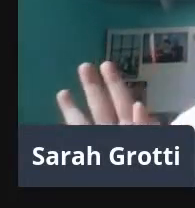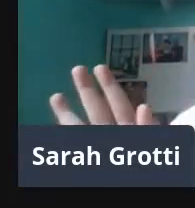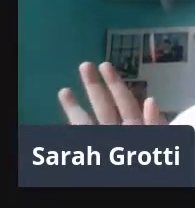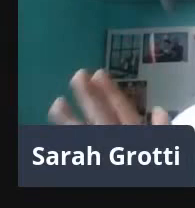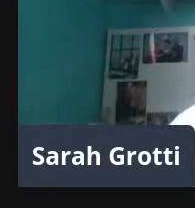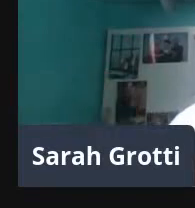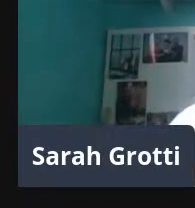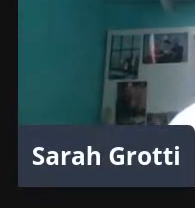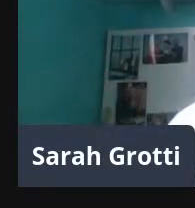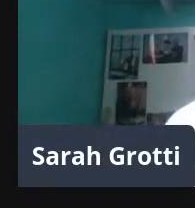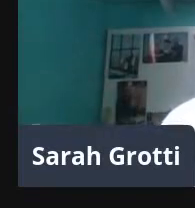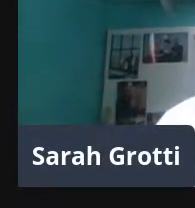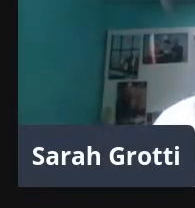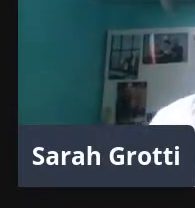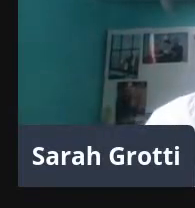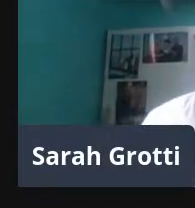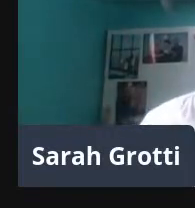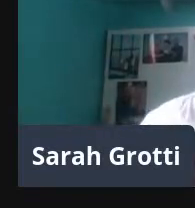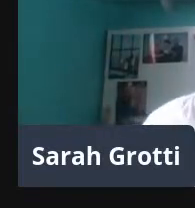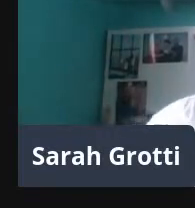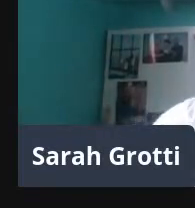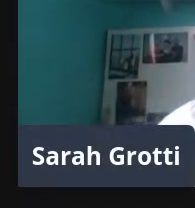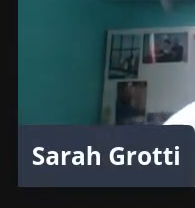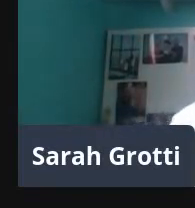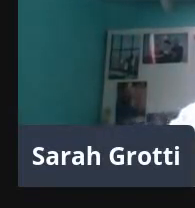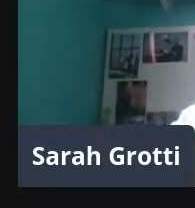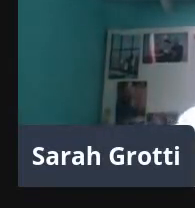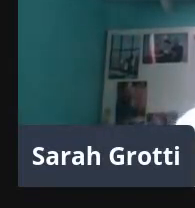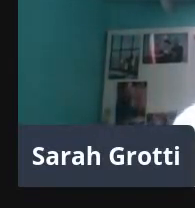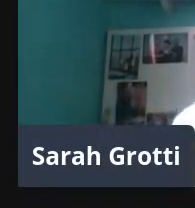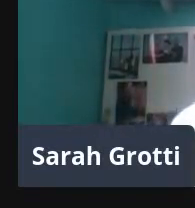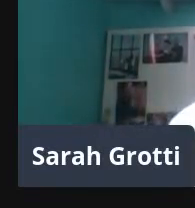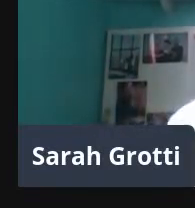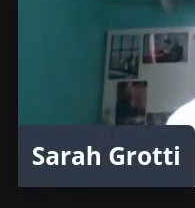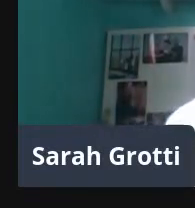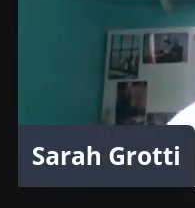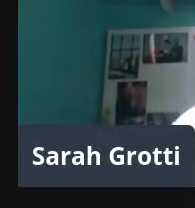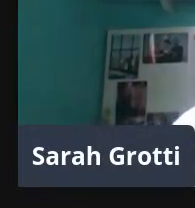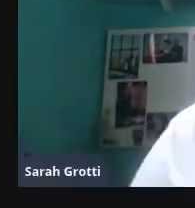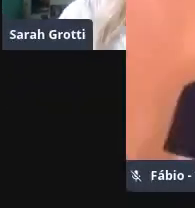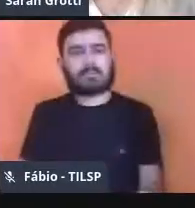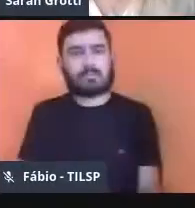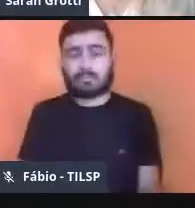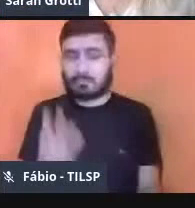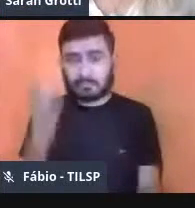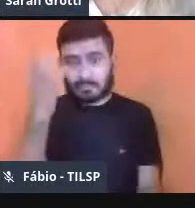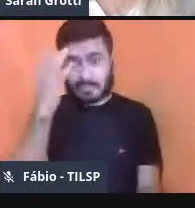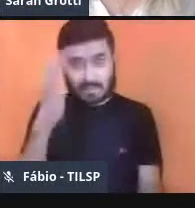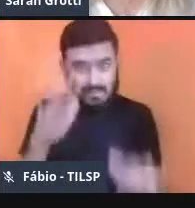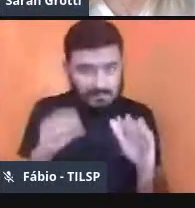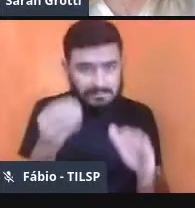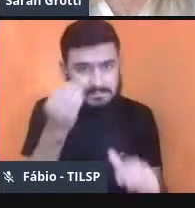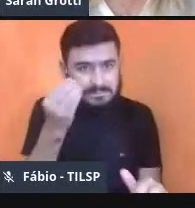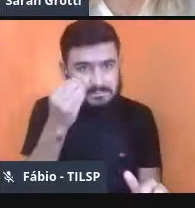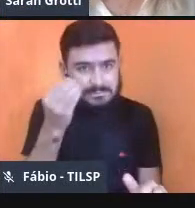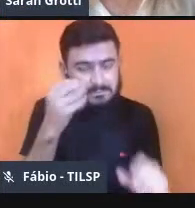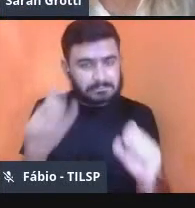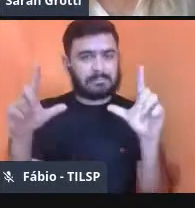Desculpa, gente, é tudo muito novo, né? A gente não sabe direito. Então,